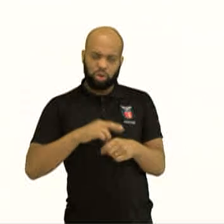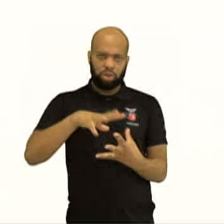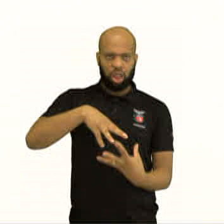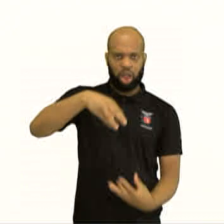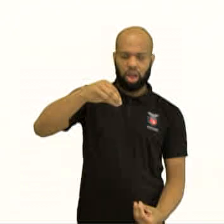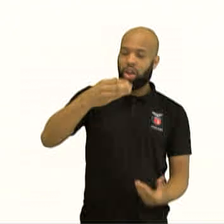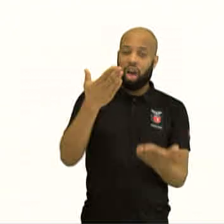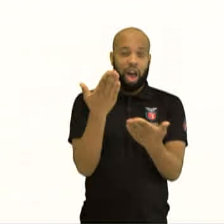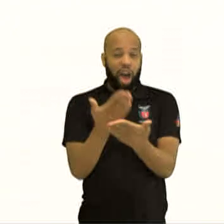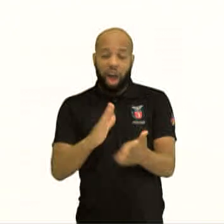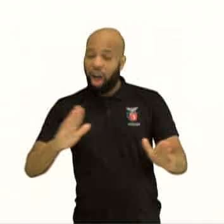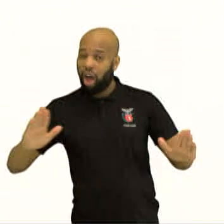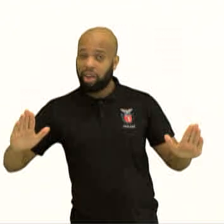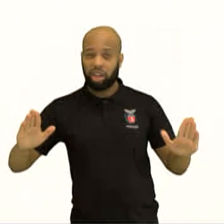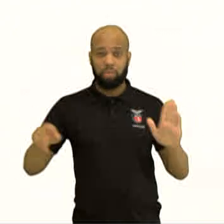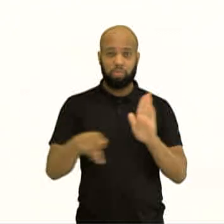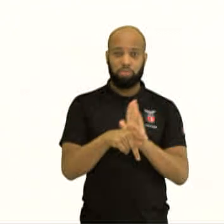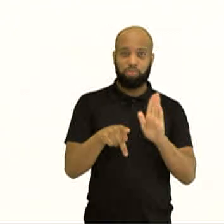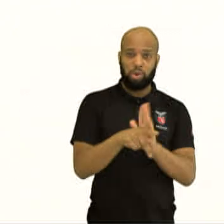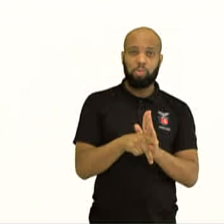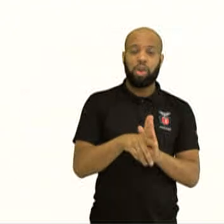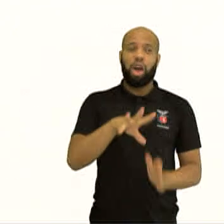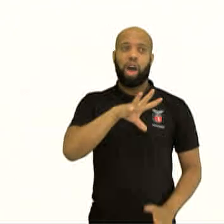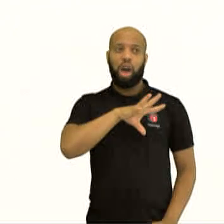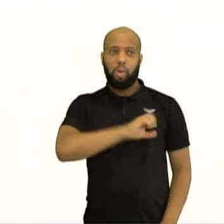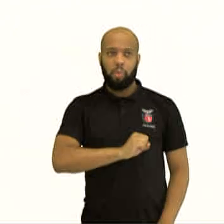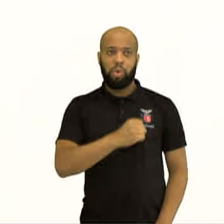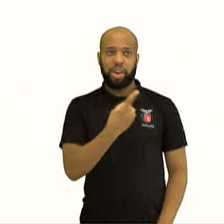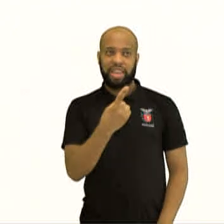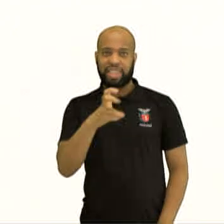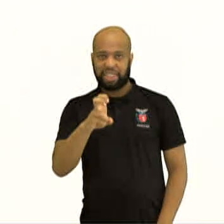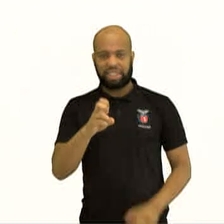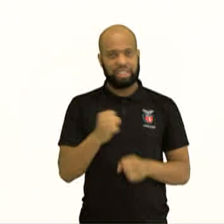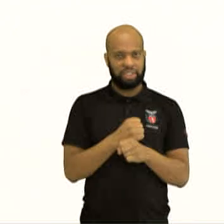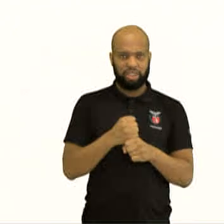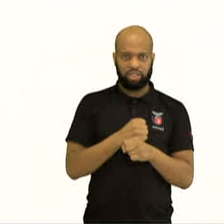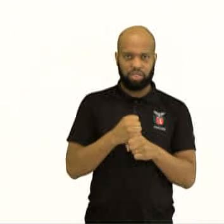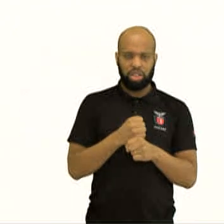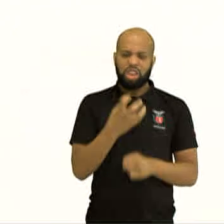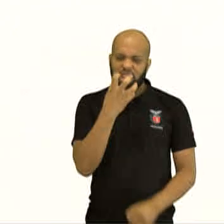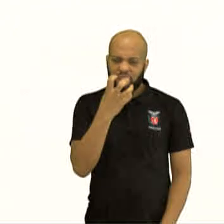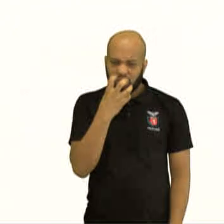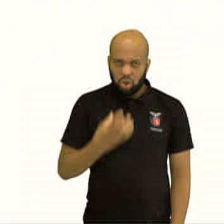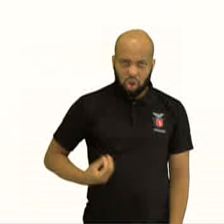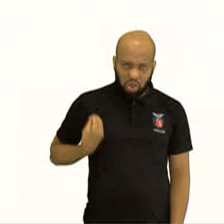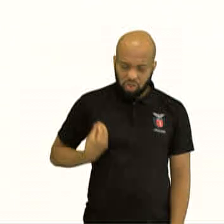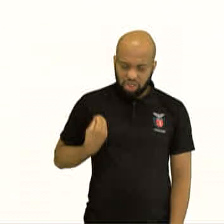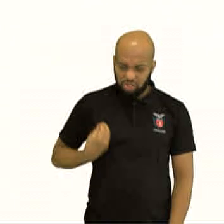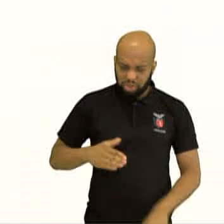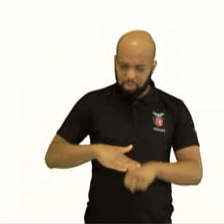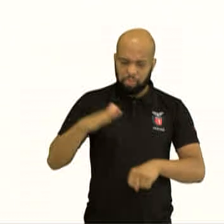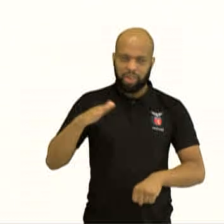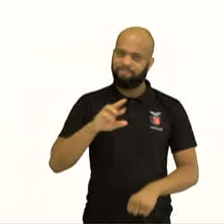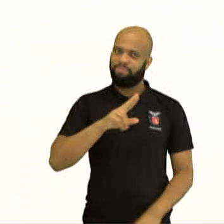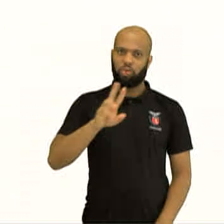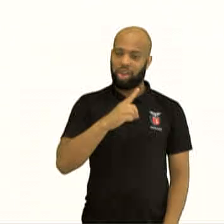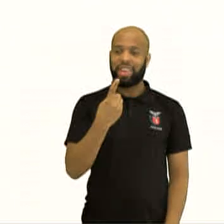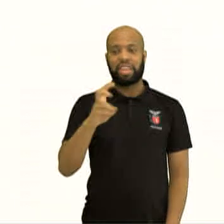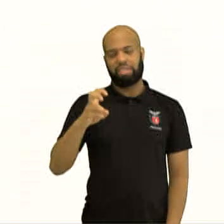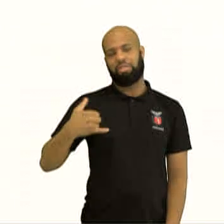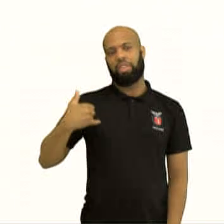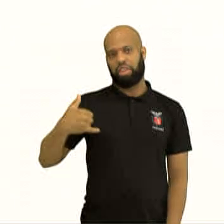anos transmitiu seu calor à minha família. Cães não vivem muito mais do que isso. O fim era